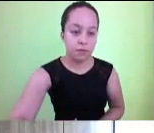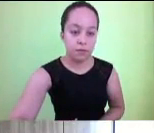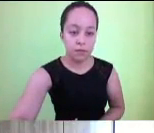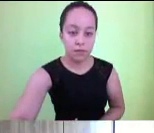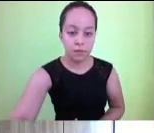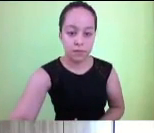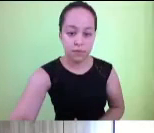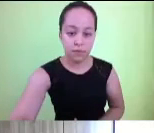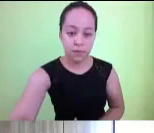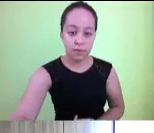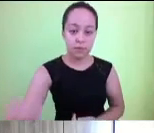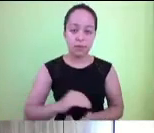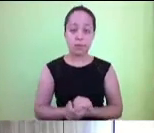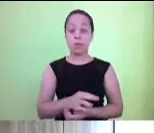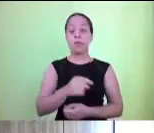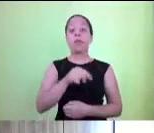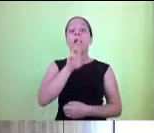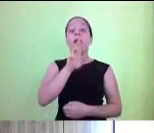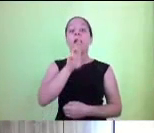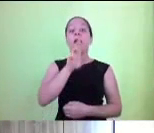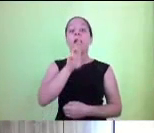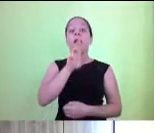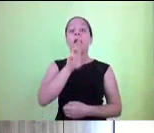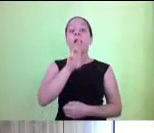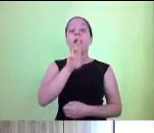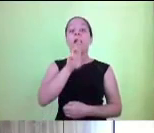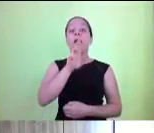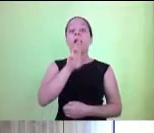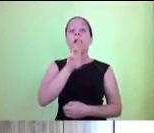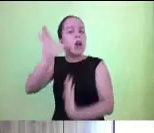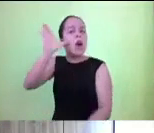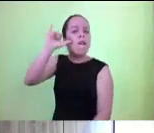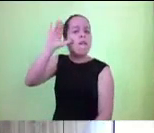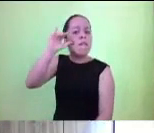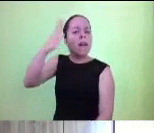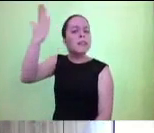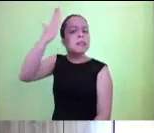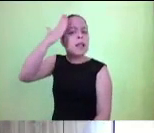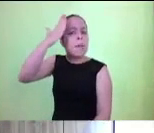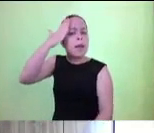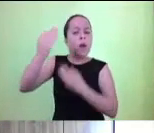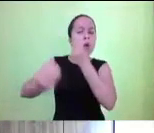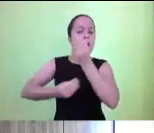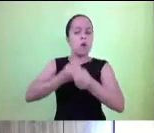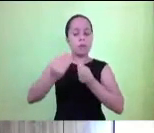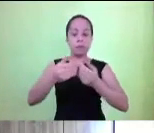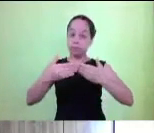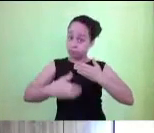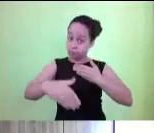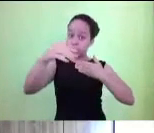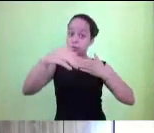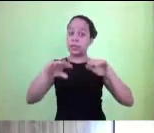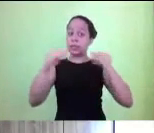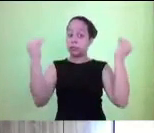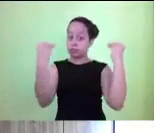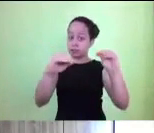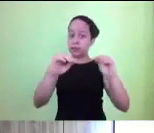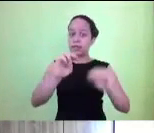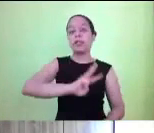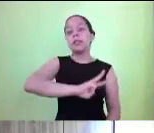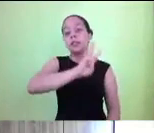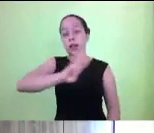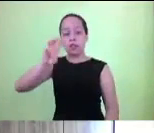O resultado preliminar do sorteio realizado estará disponível na página do processo seletivo,